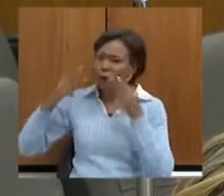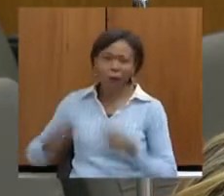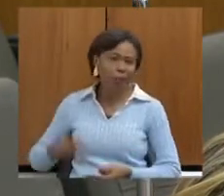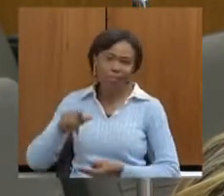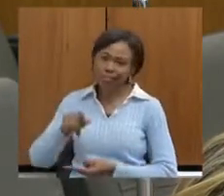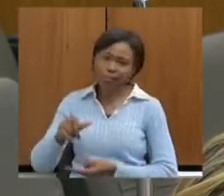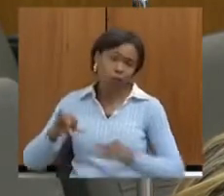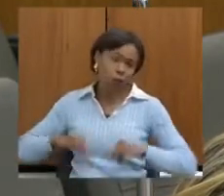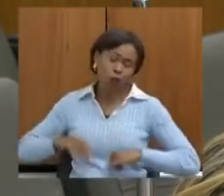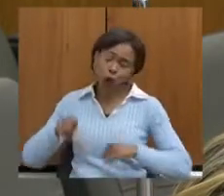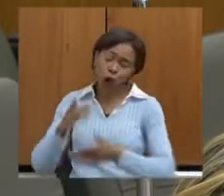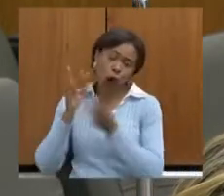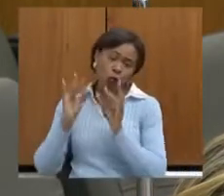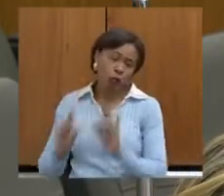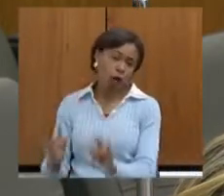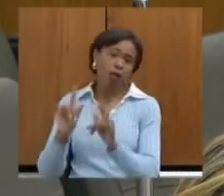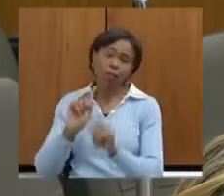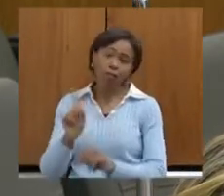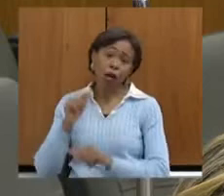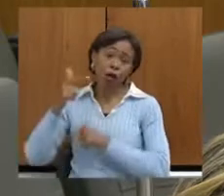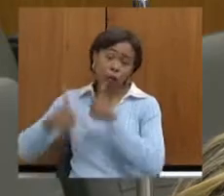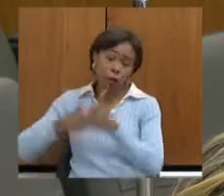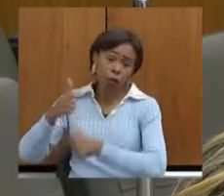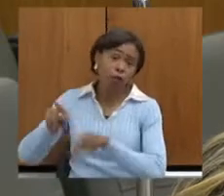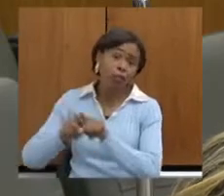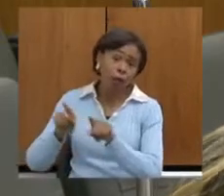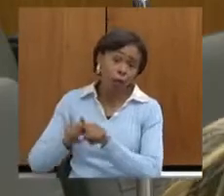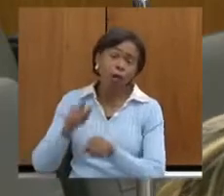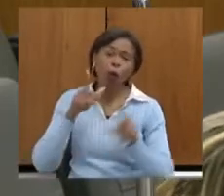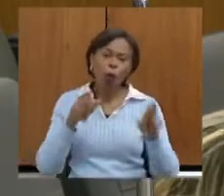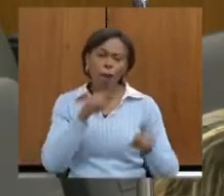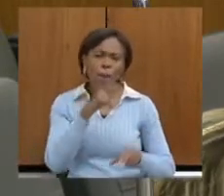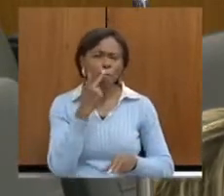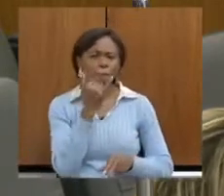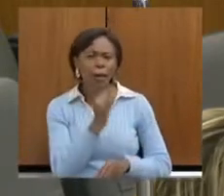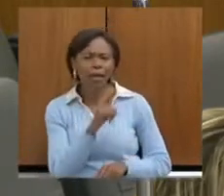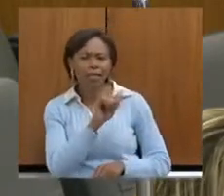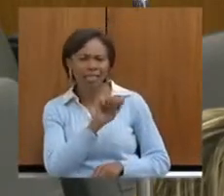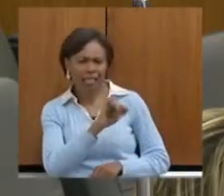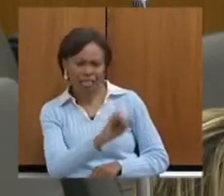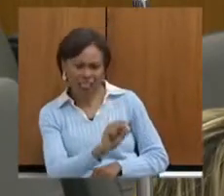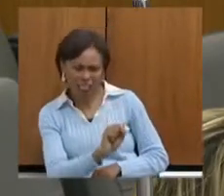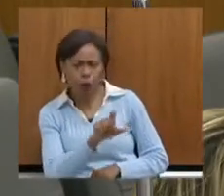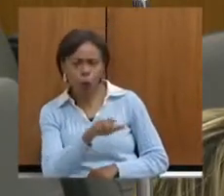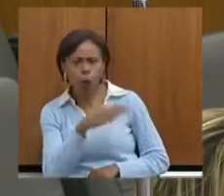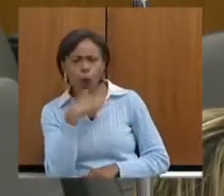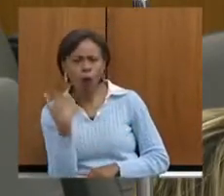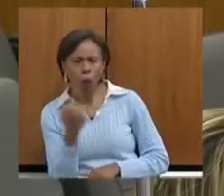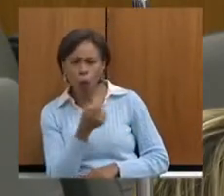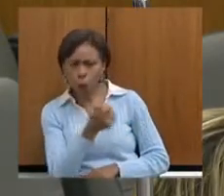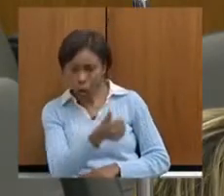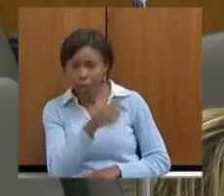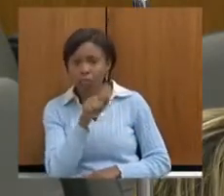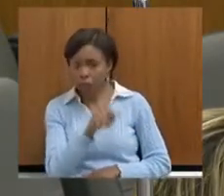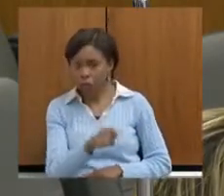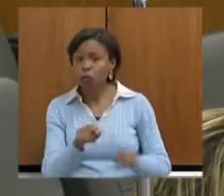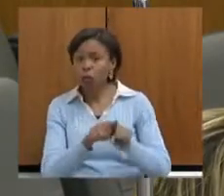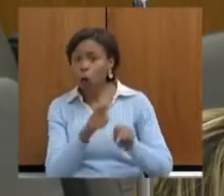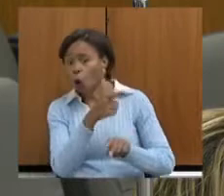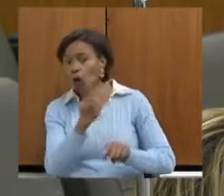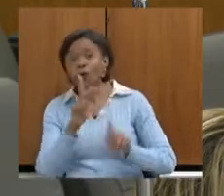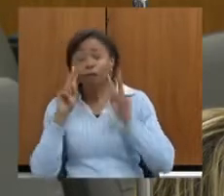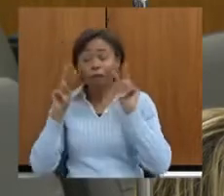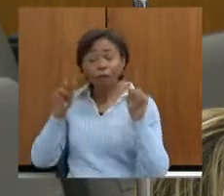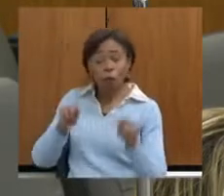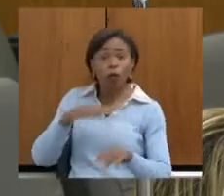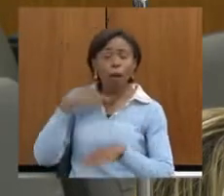trabalhadores que estavam lá no dia em cima da barragem igual o pai da Laís que quase morreu para os outros quase perdeu a vida eles viram os amigos